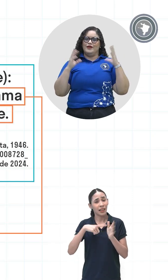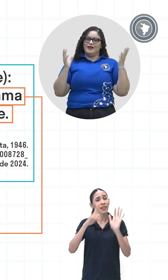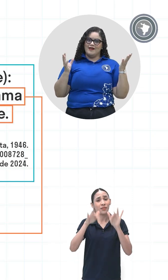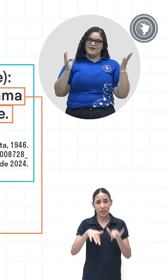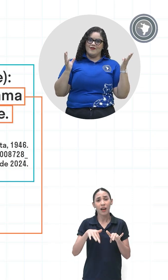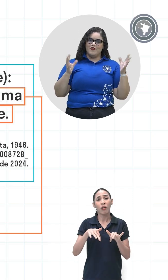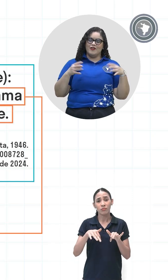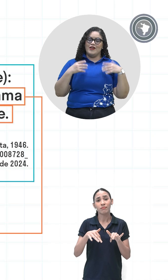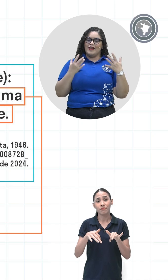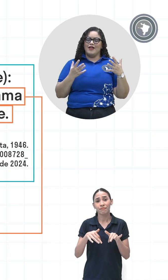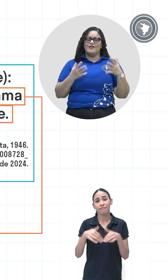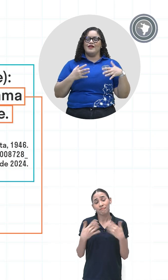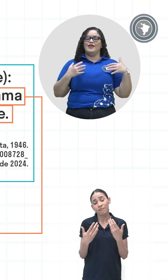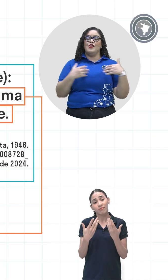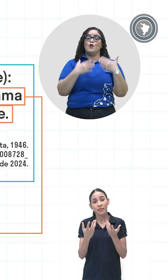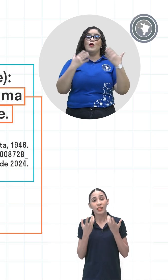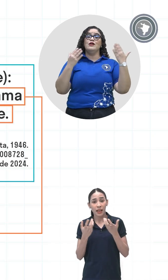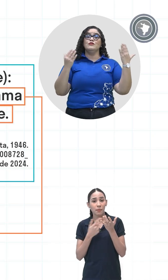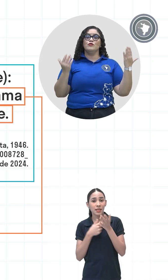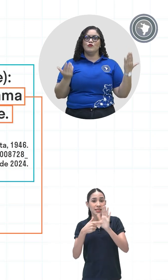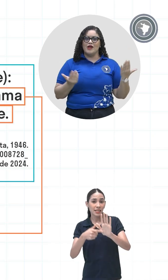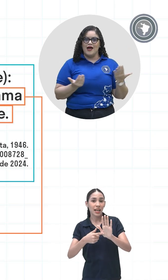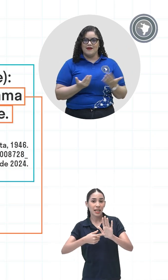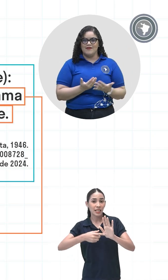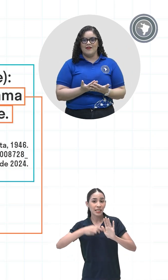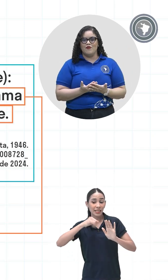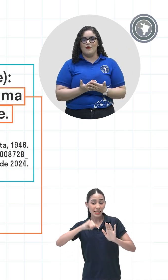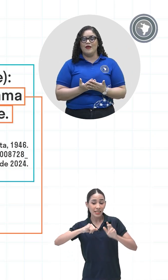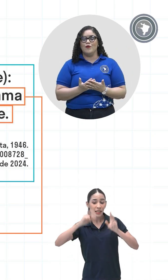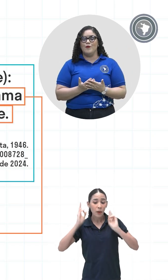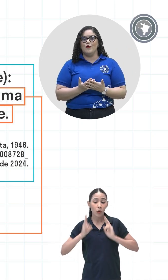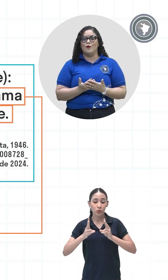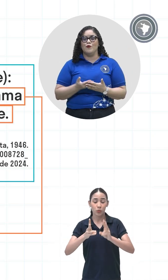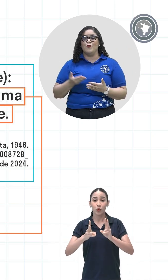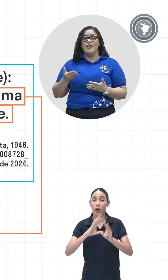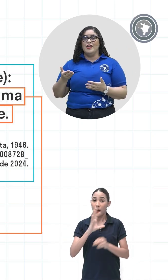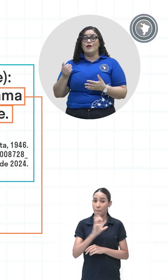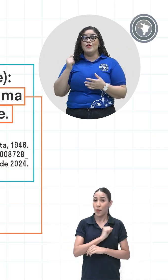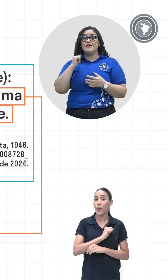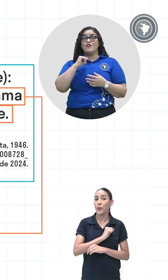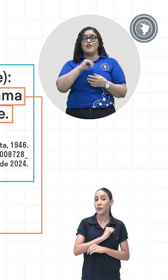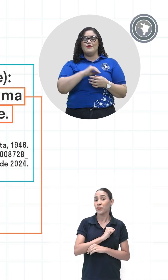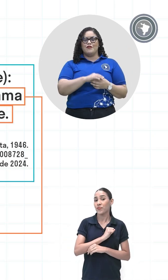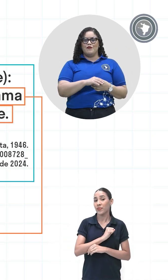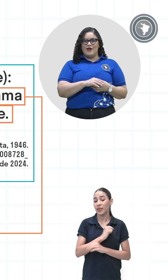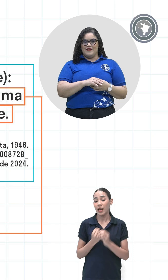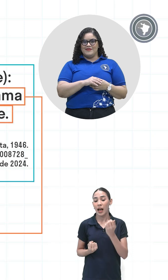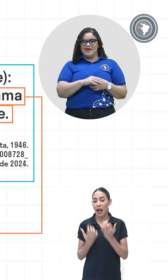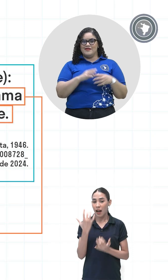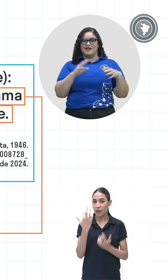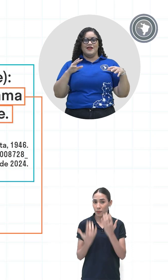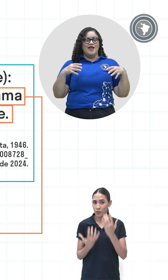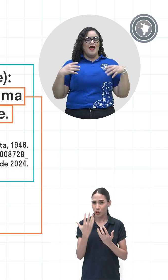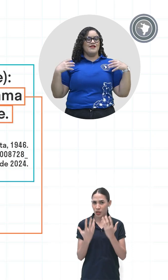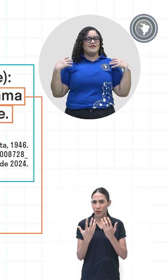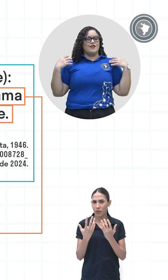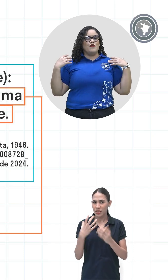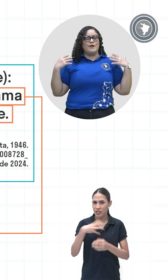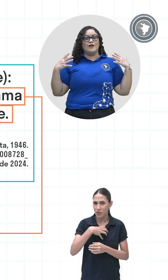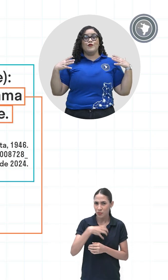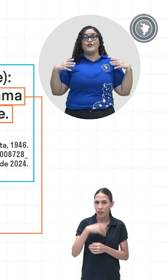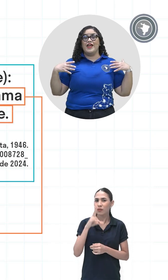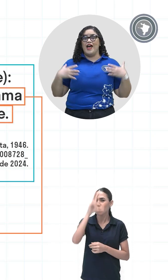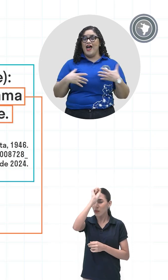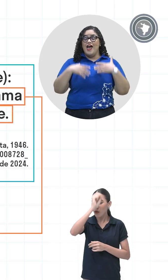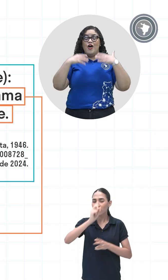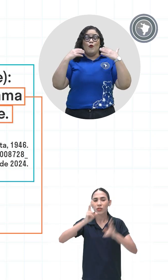final. E nesse sentido, ele quer dizer que enquanto durar esse sentimento amoroso, enquanto a chama estiver acesa, esse